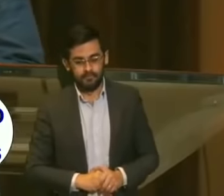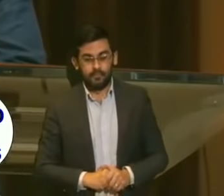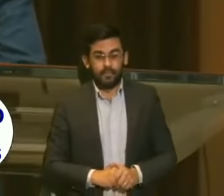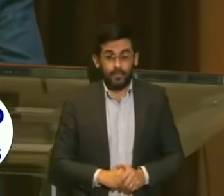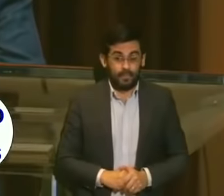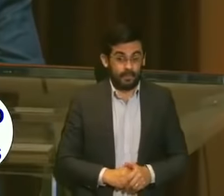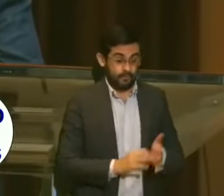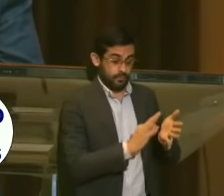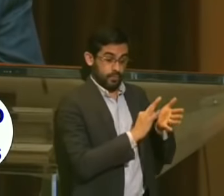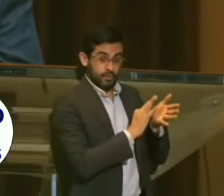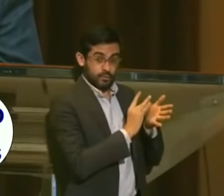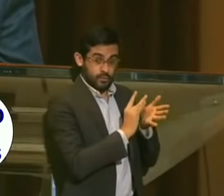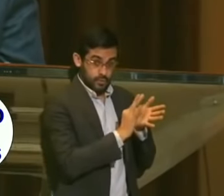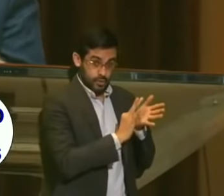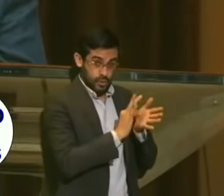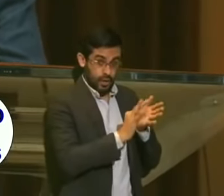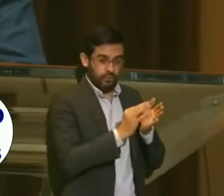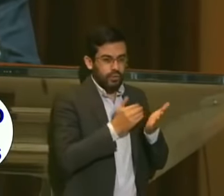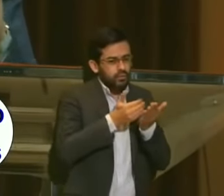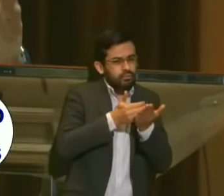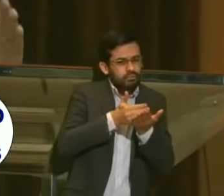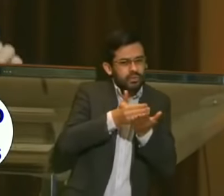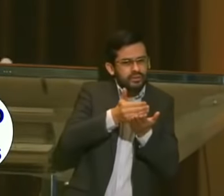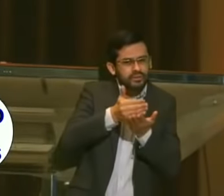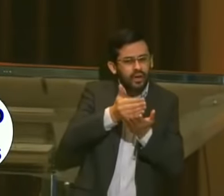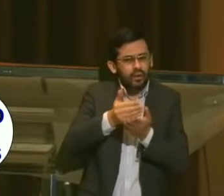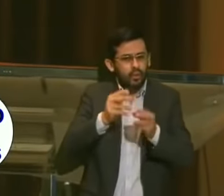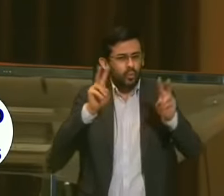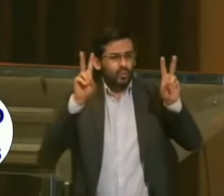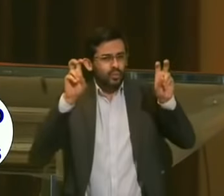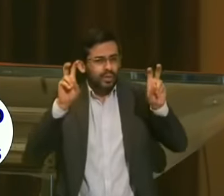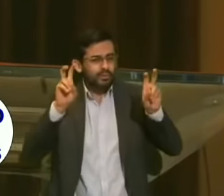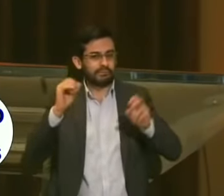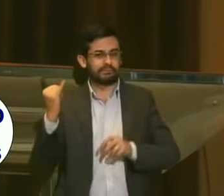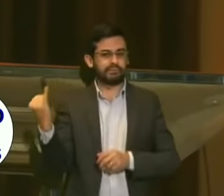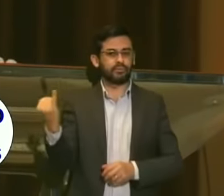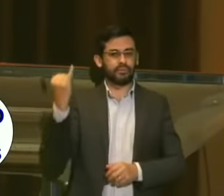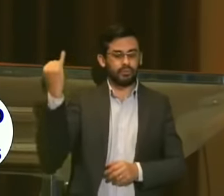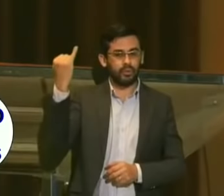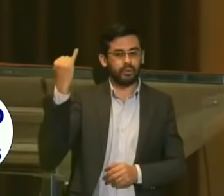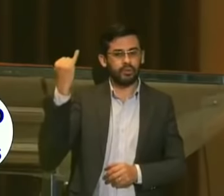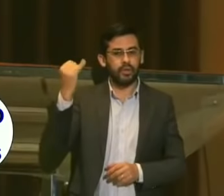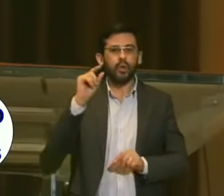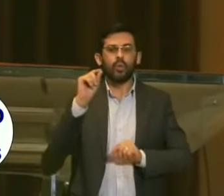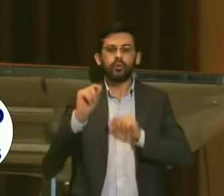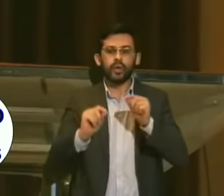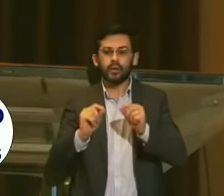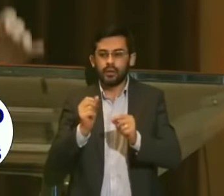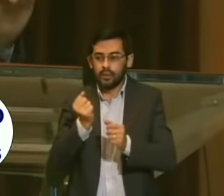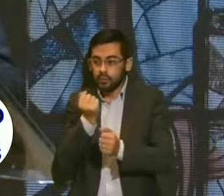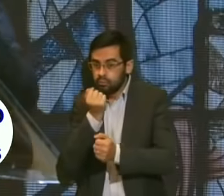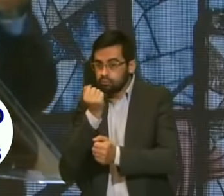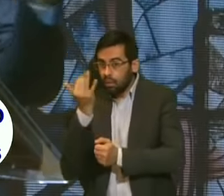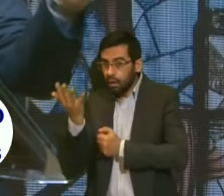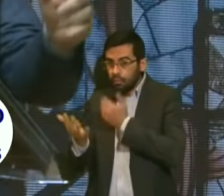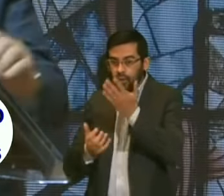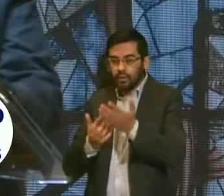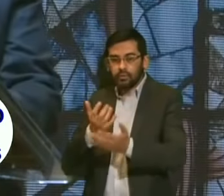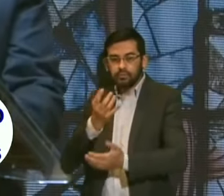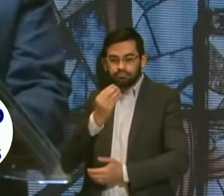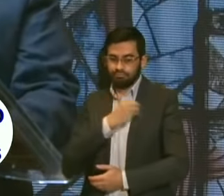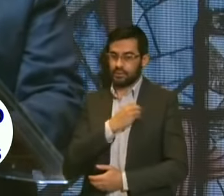Tiago vai introduzir agora um assunto bastante sensível, que tem a ver com a confissão mútua